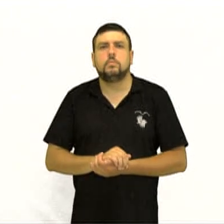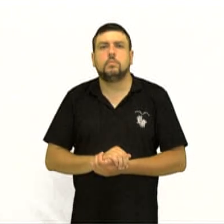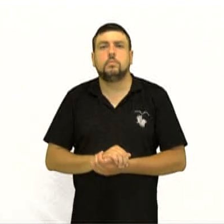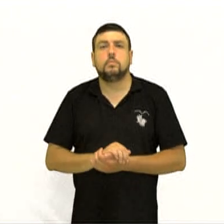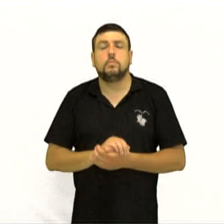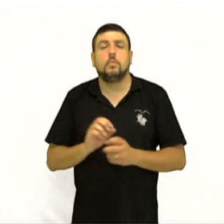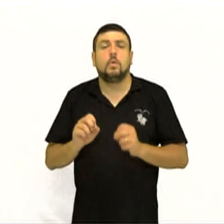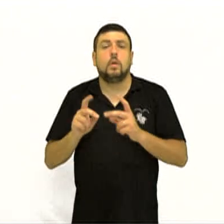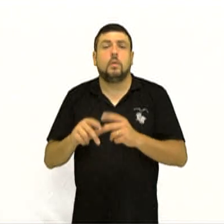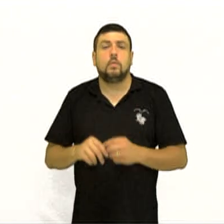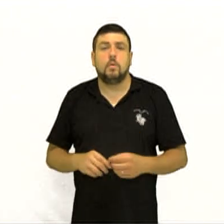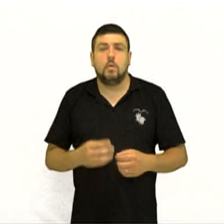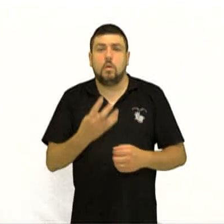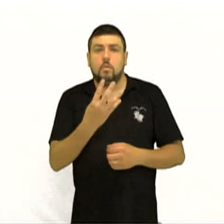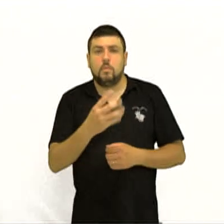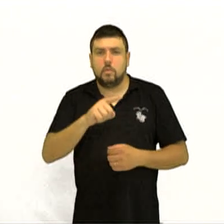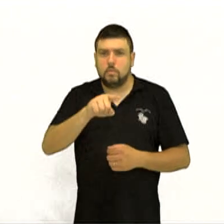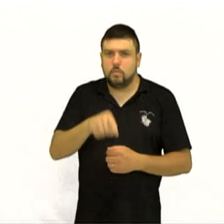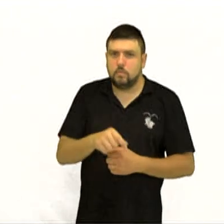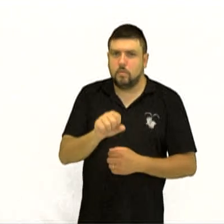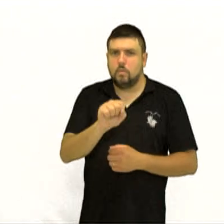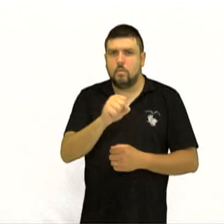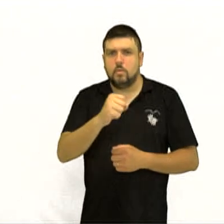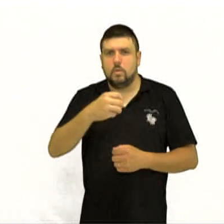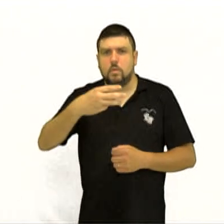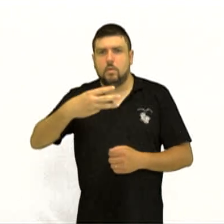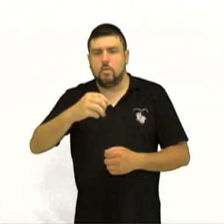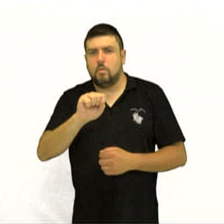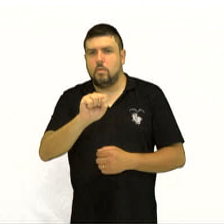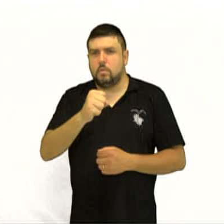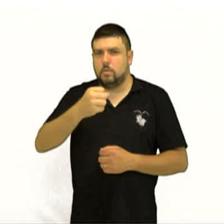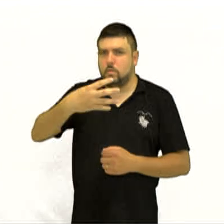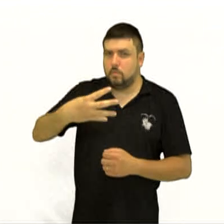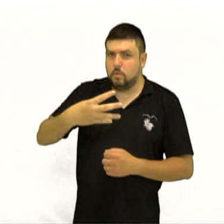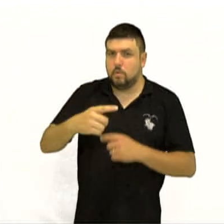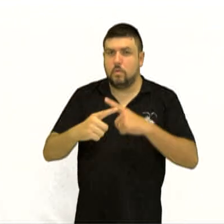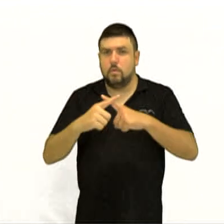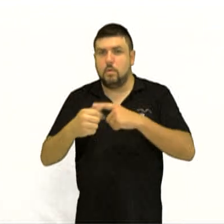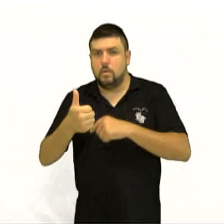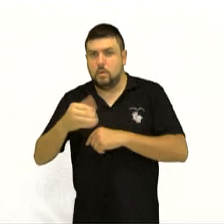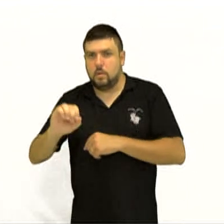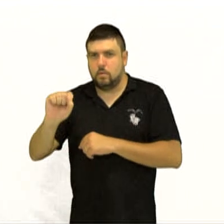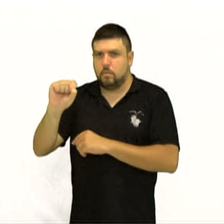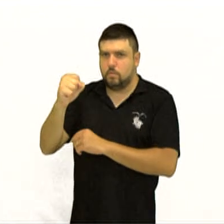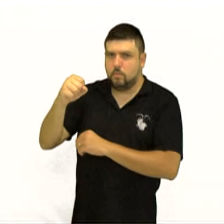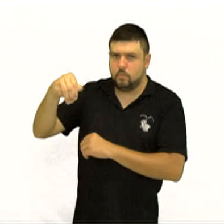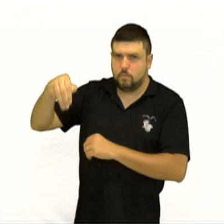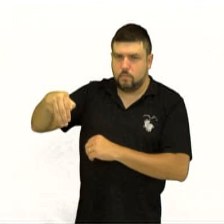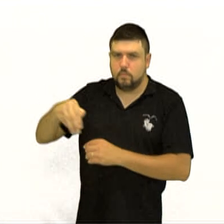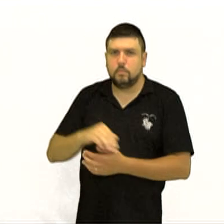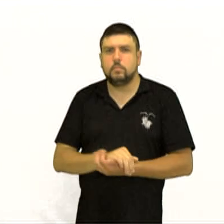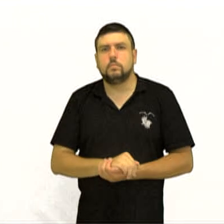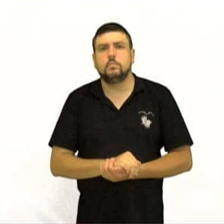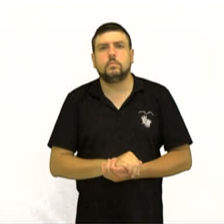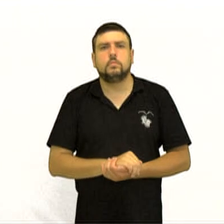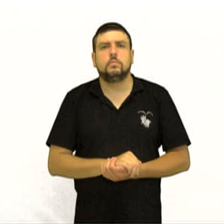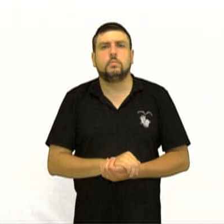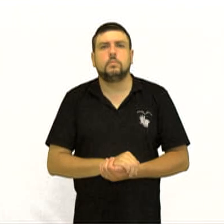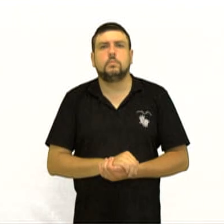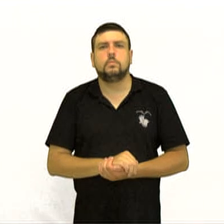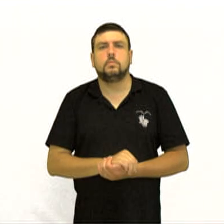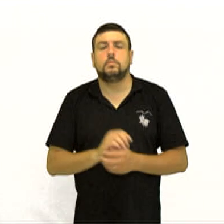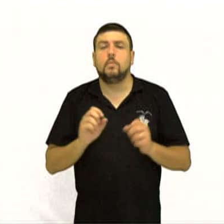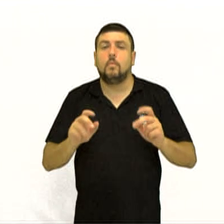metros. Tá aí a resposta correta seria então 4,84 vezes 10 elevado à oitava metros, e o algarismo de menor precisão é